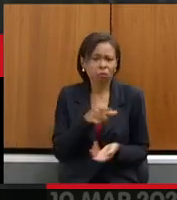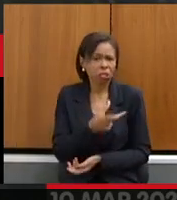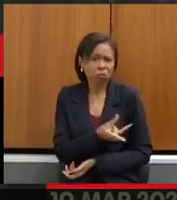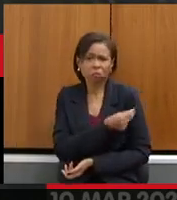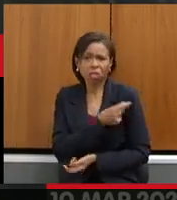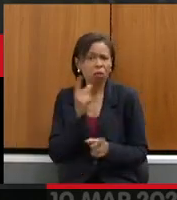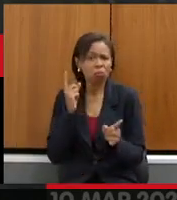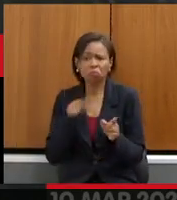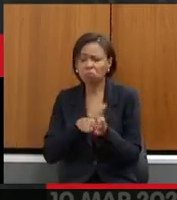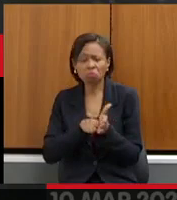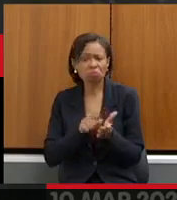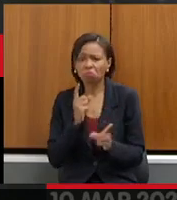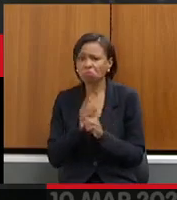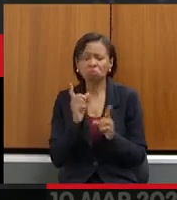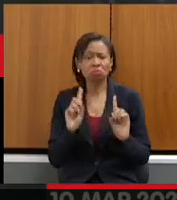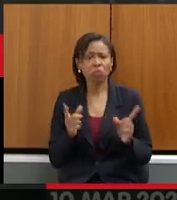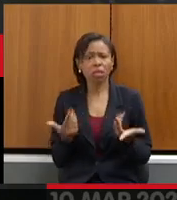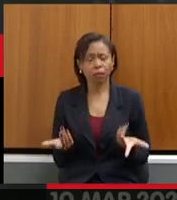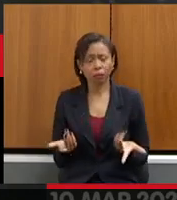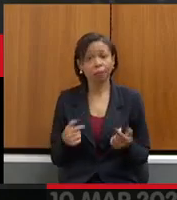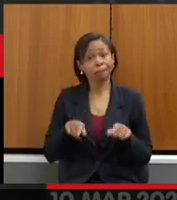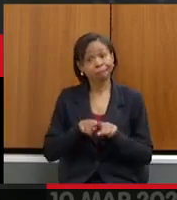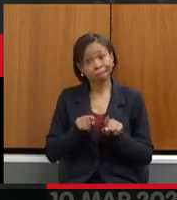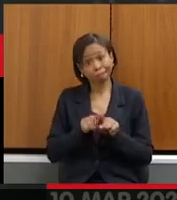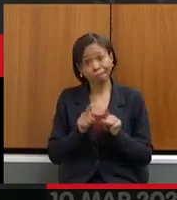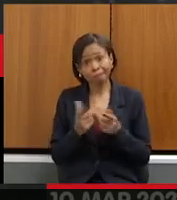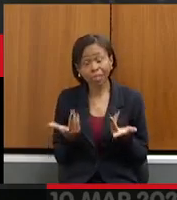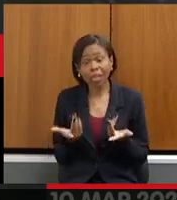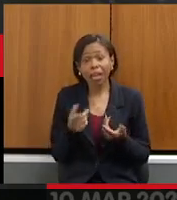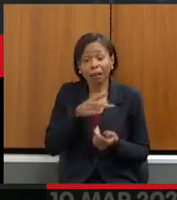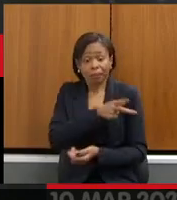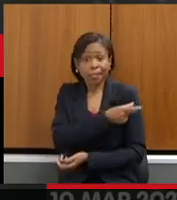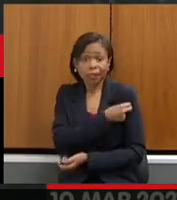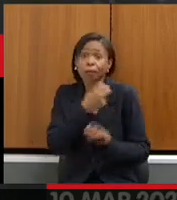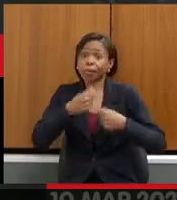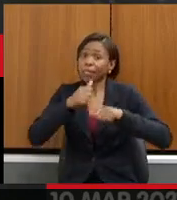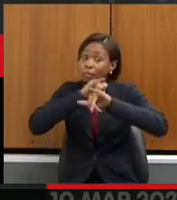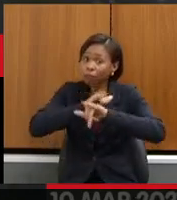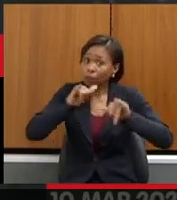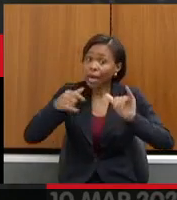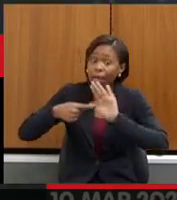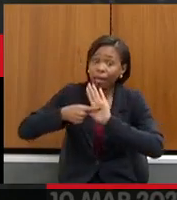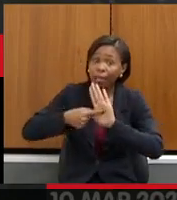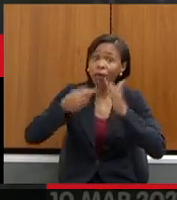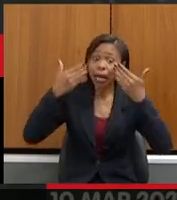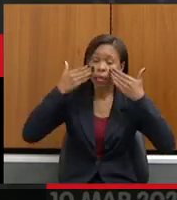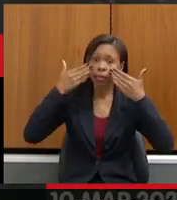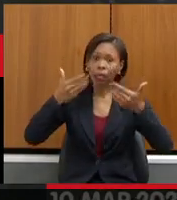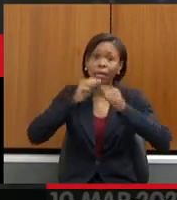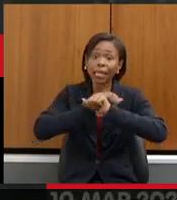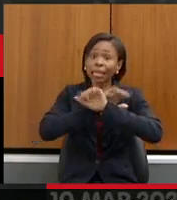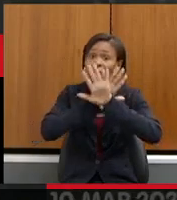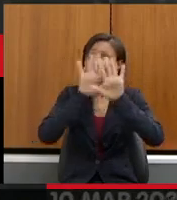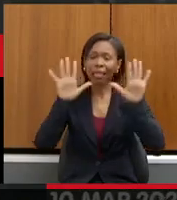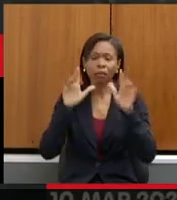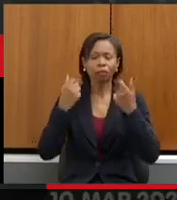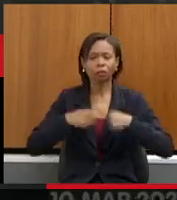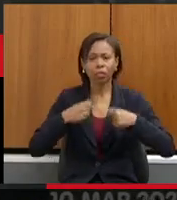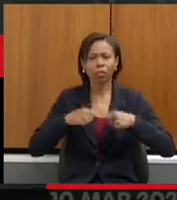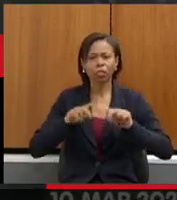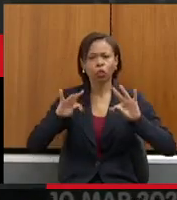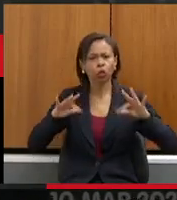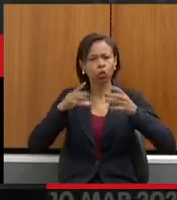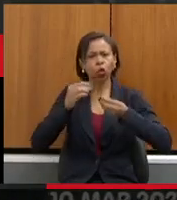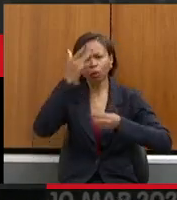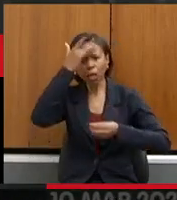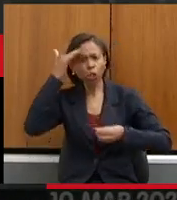eu não achei a questão da vacinação informações são ser públicas os critérios que vão ser objetivos precisam estar aí para que todos